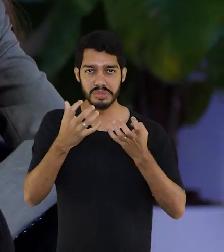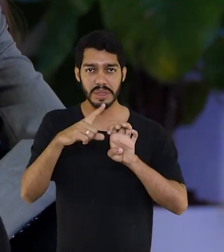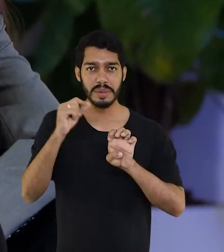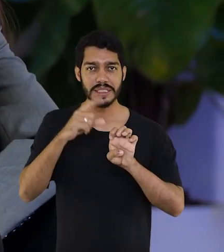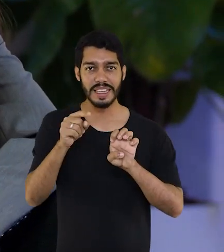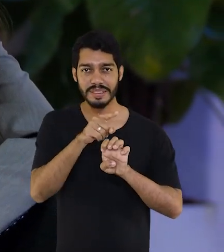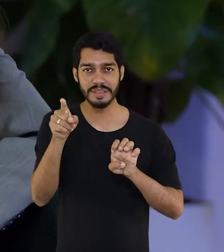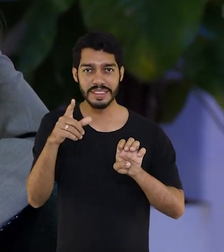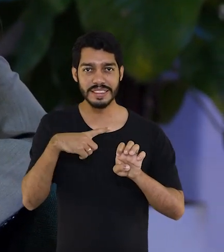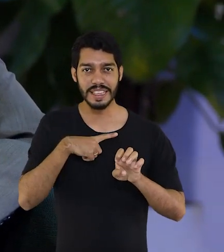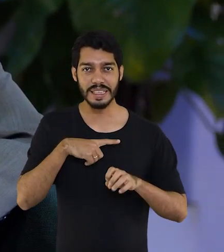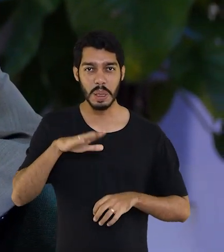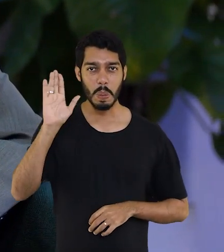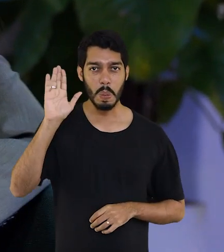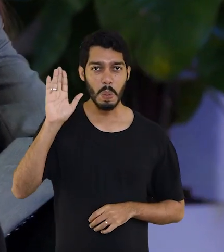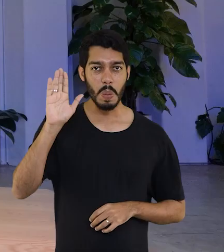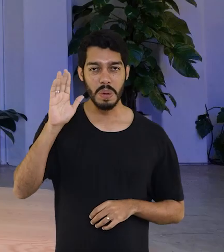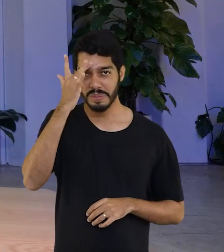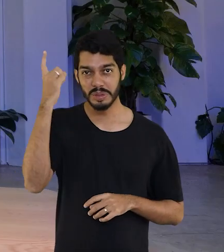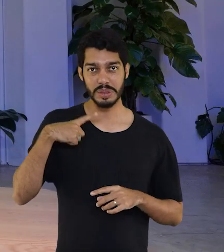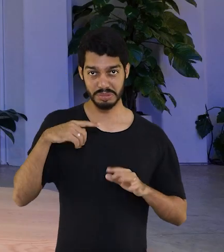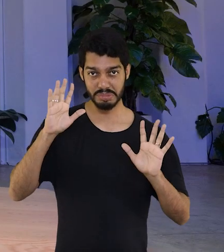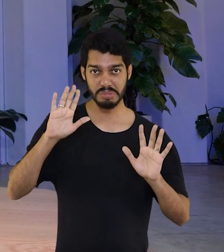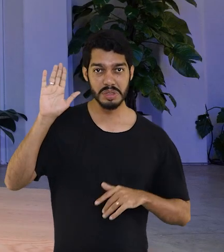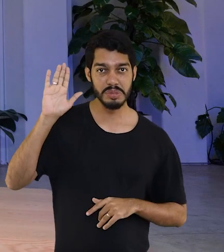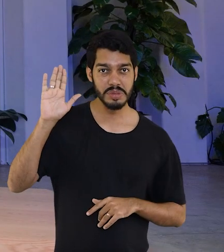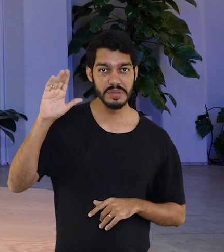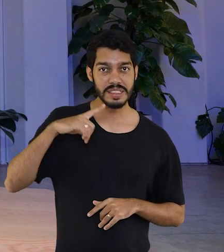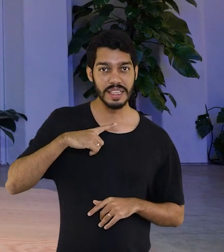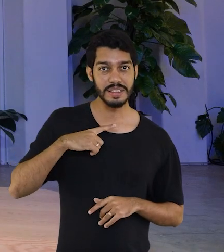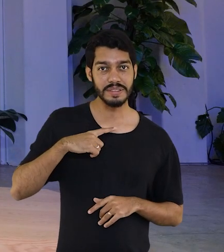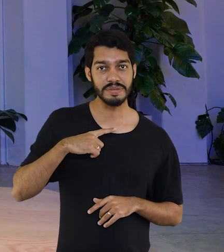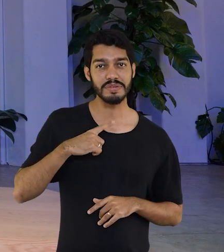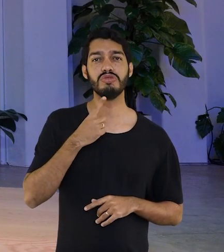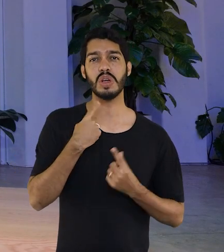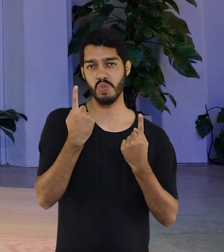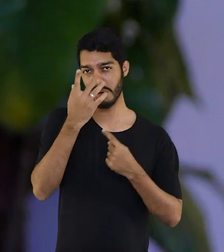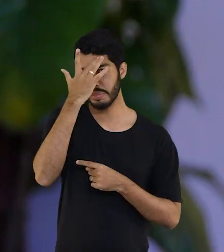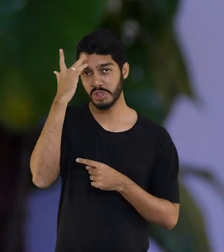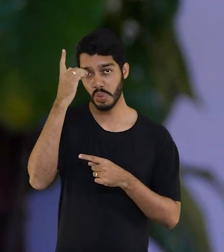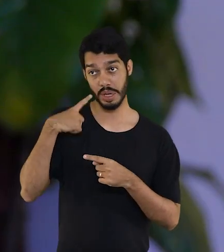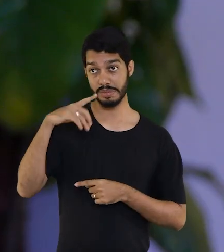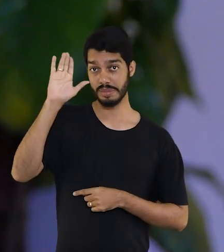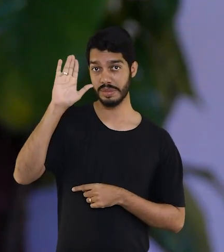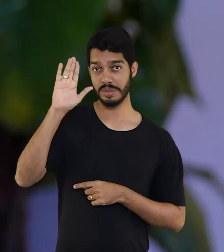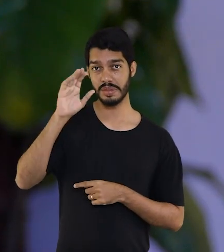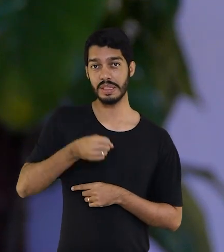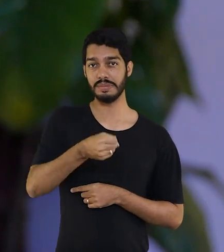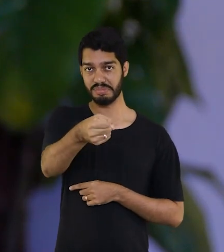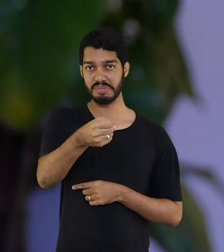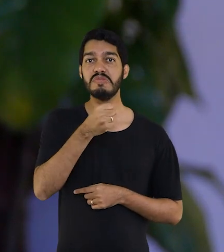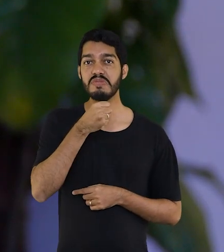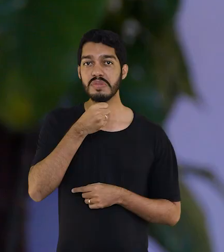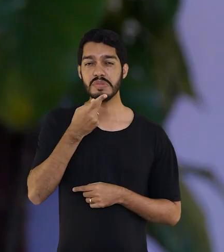tem vontade de empreender? Quantas mãos levantadas? Levantem a mão, pessoal, para a gente poder ver daqui. Posso passar a palavra para alguém